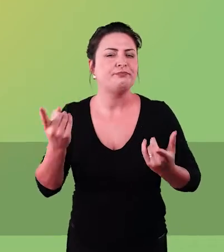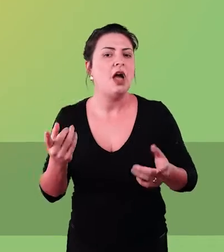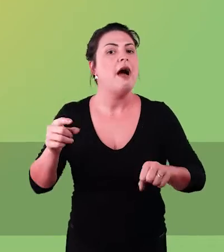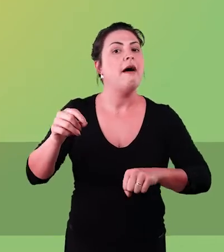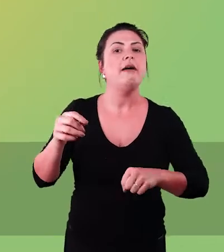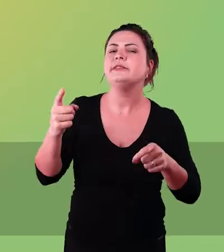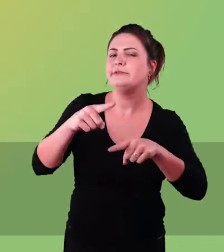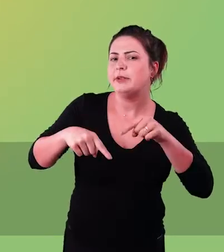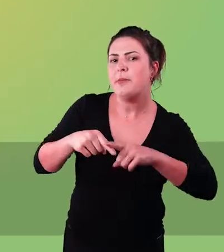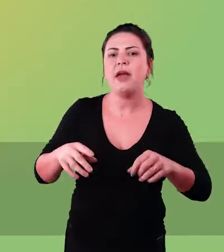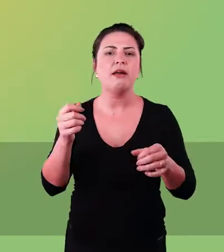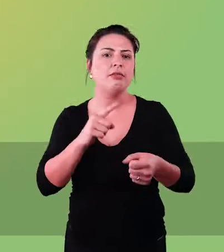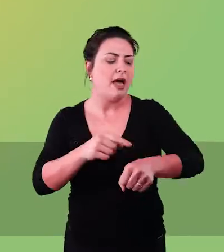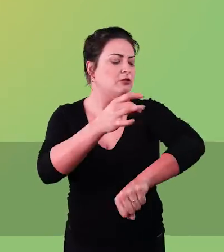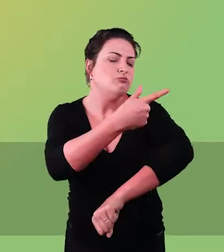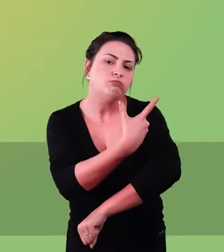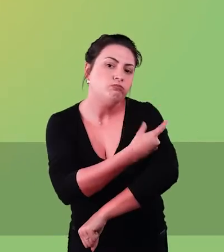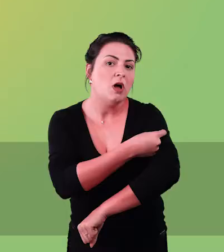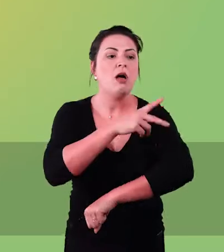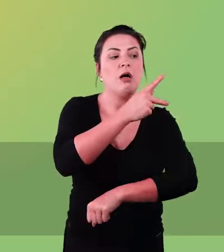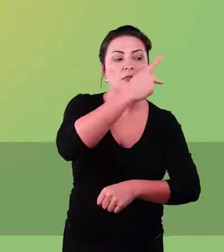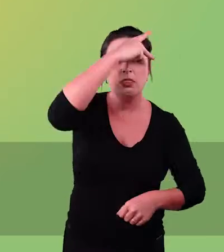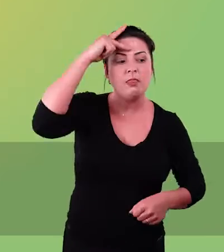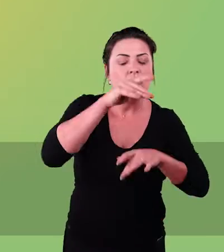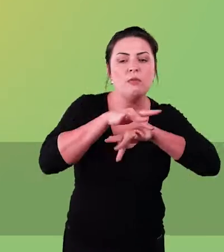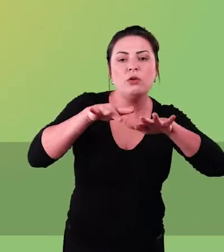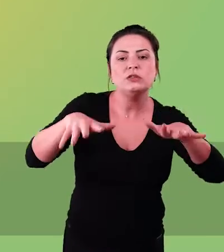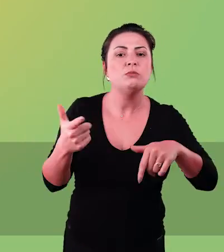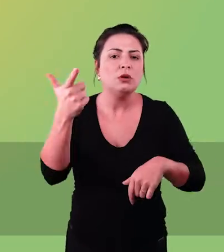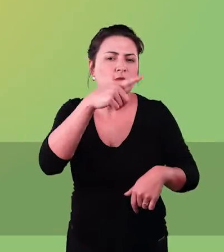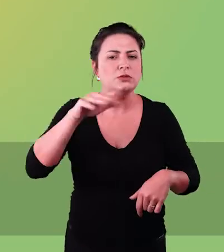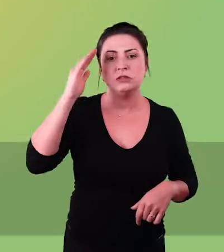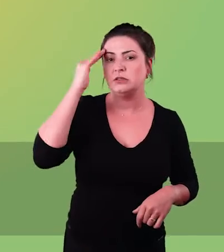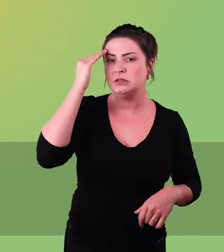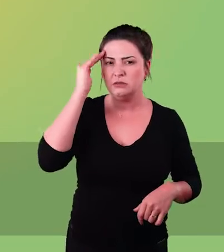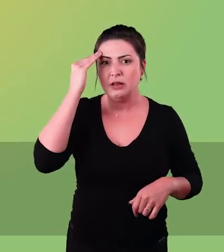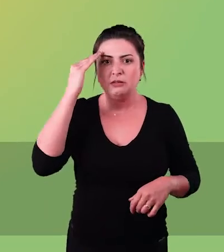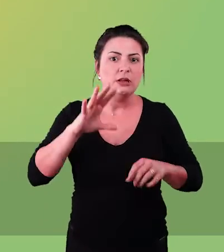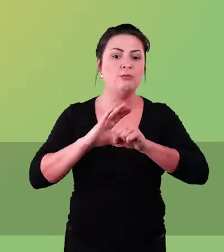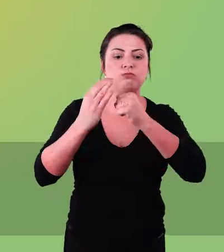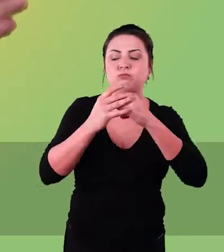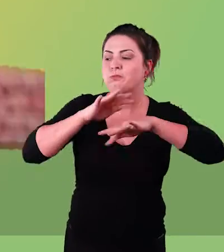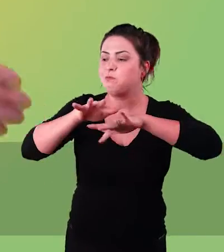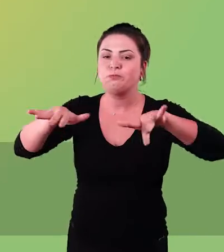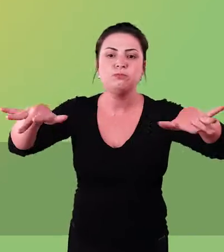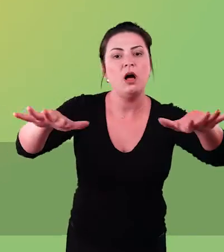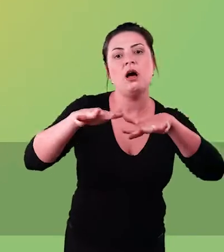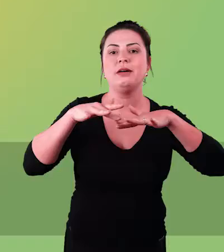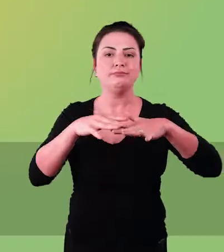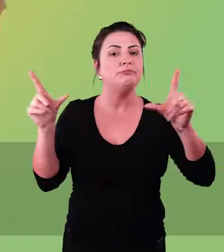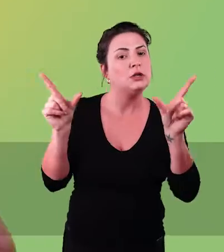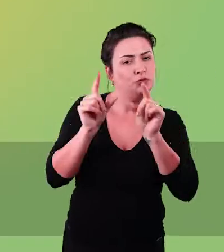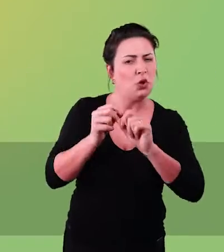a distribuição de testes e aumento da testagem na população para que tivéssemos um melhor diagnóstico da circulação do